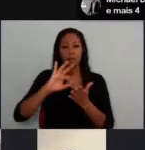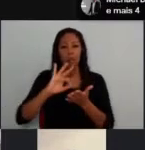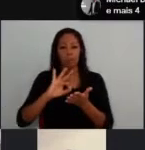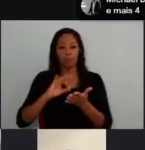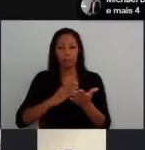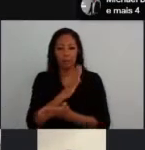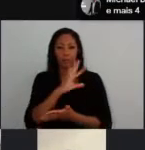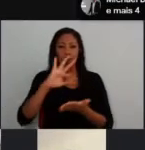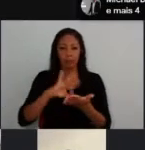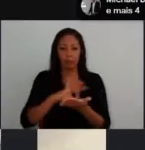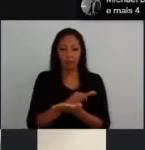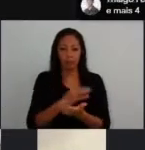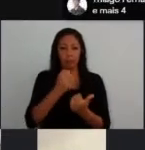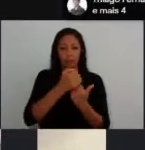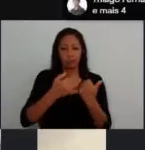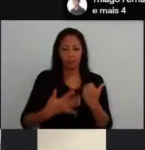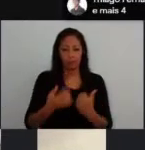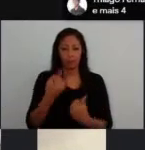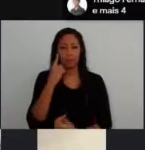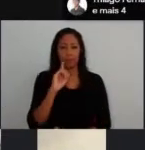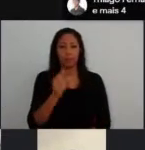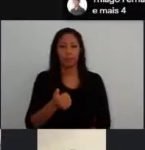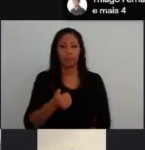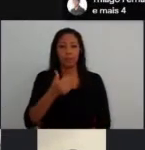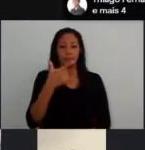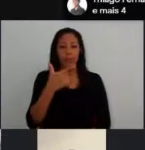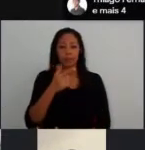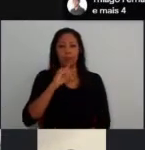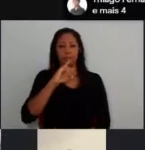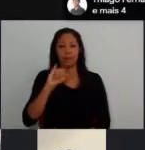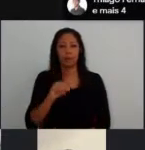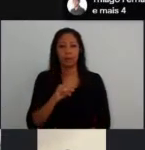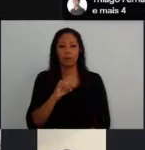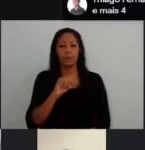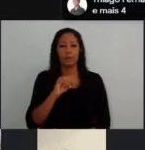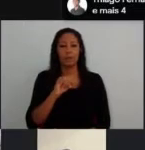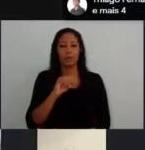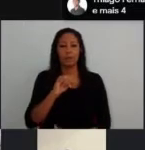diretora. 12 de junho de 2018, presidente Irani Guedes,